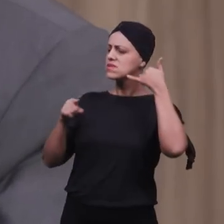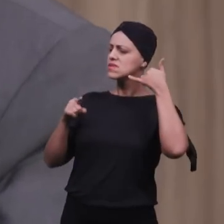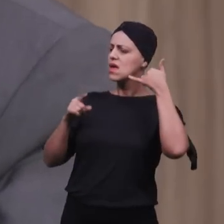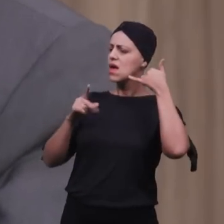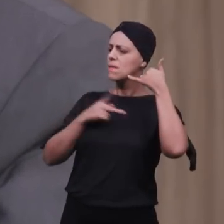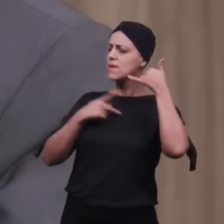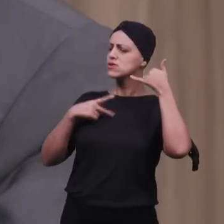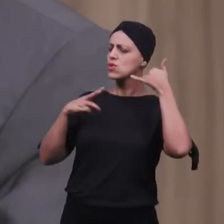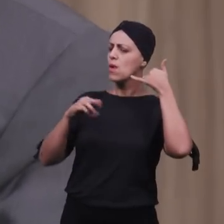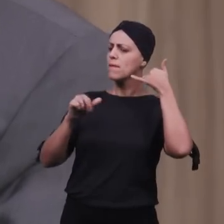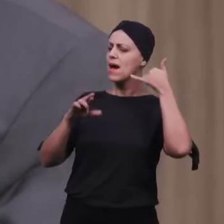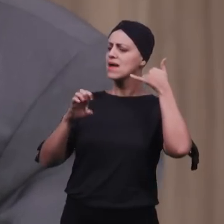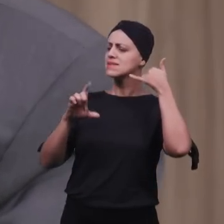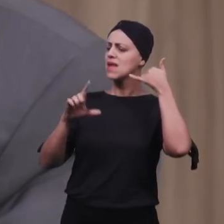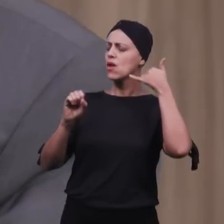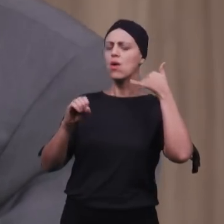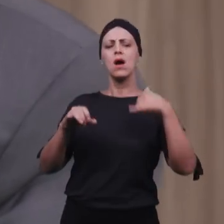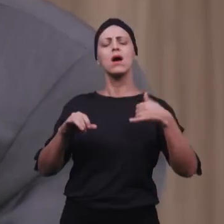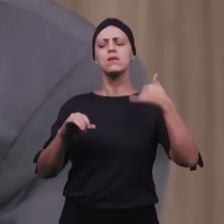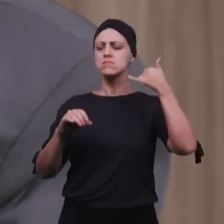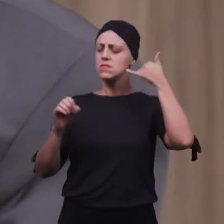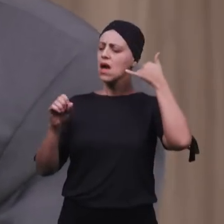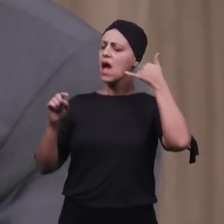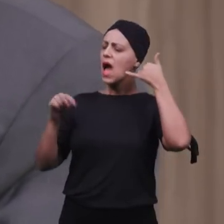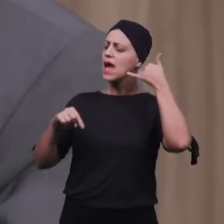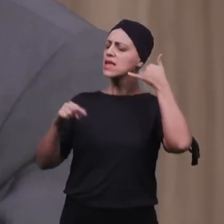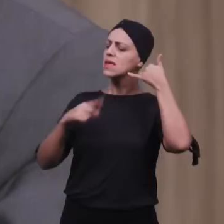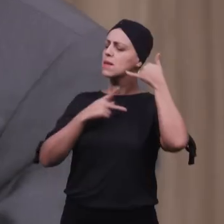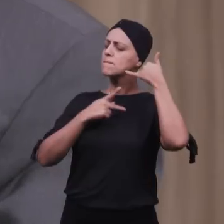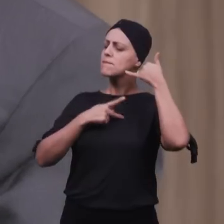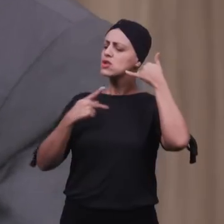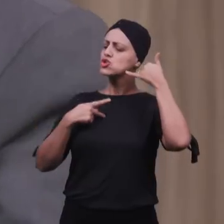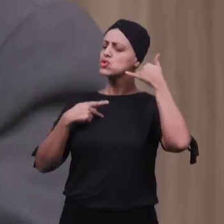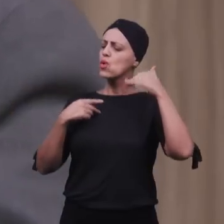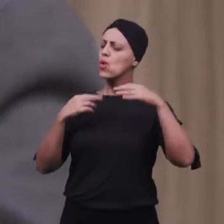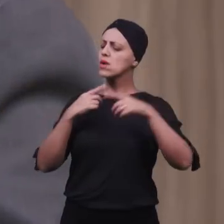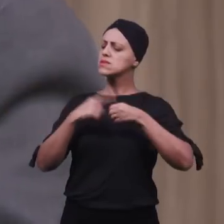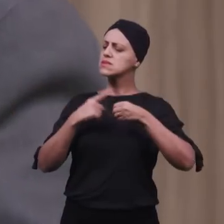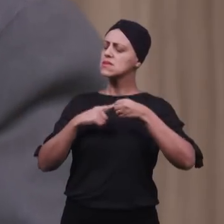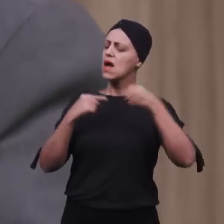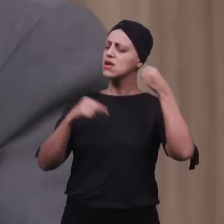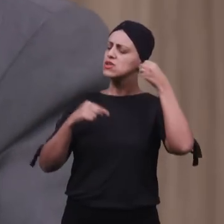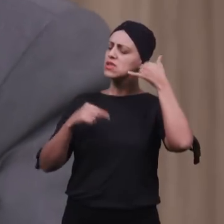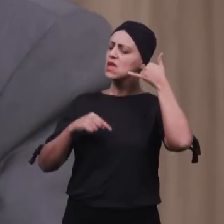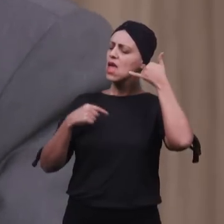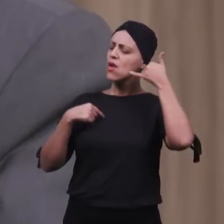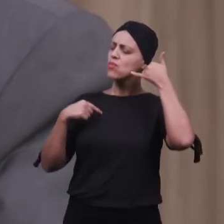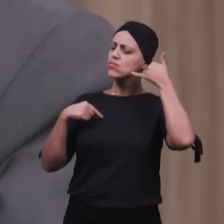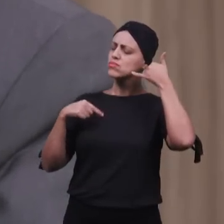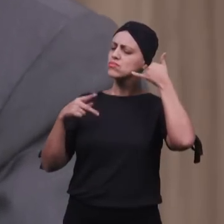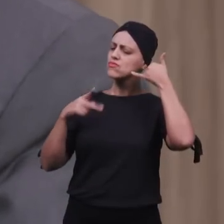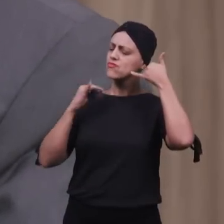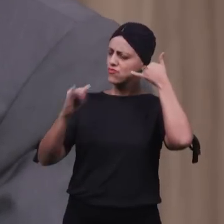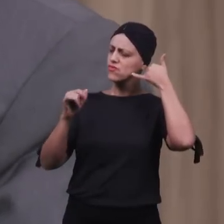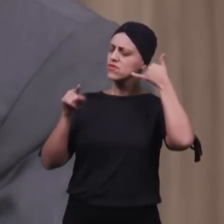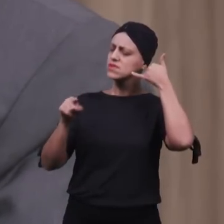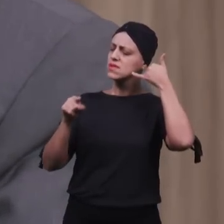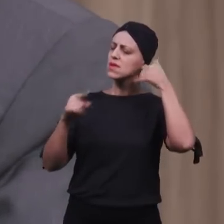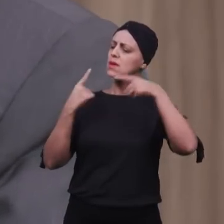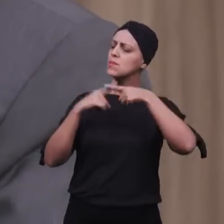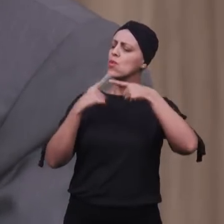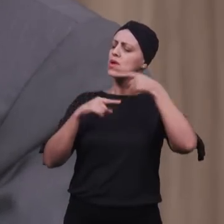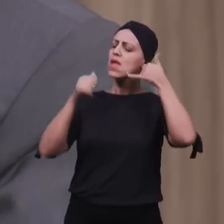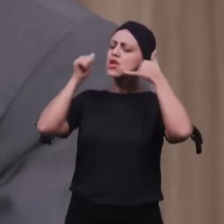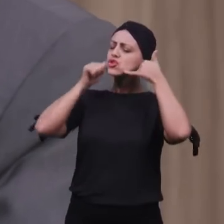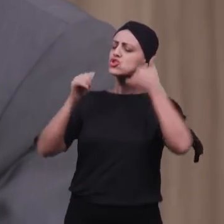sim. O pastor aqui é o pastor da cidade tal, e eu estou entrando em contato com você, porque uma